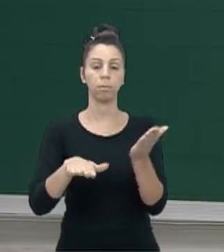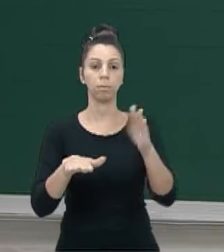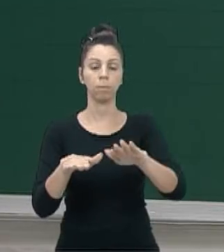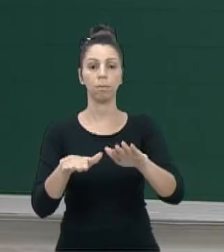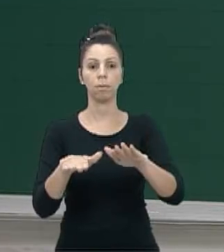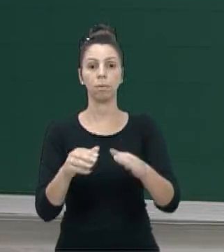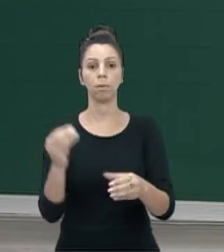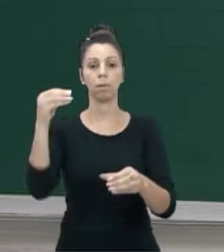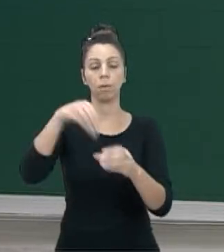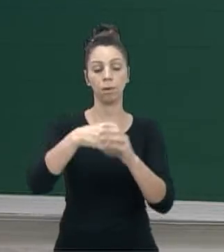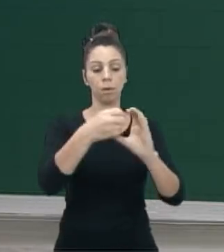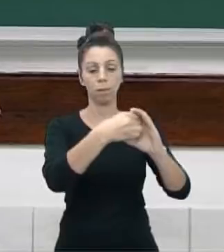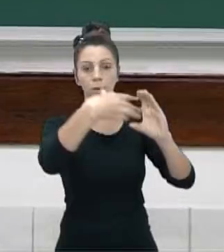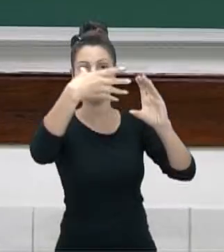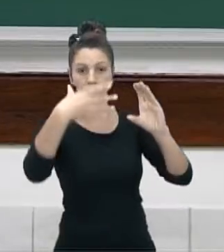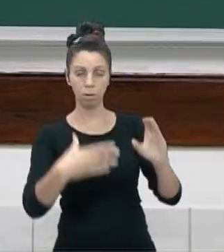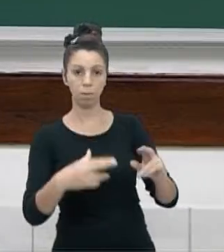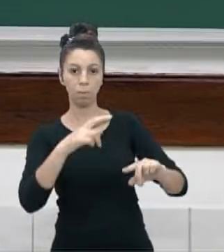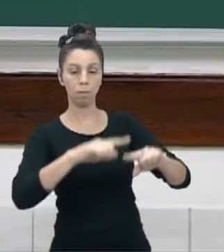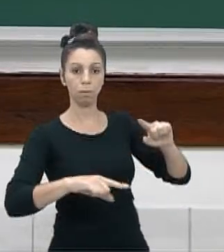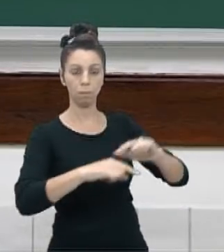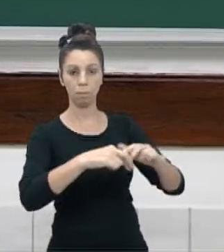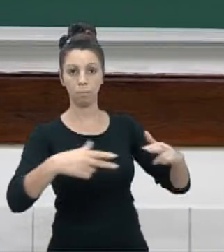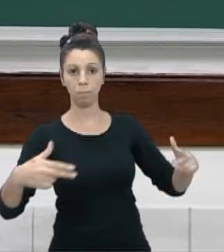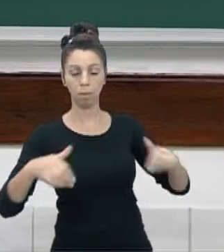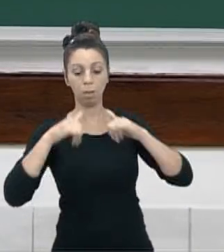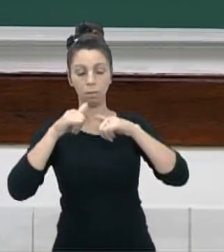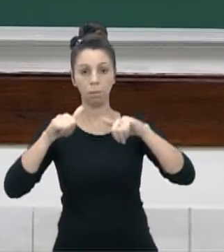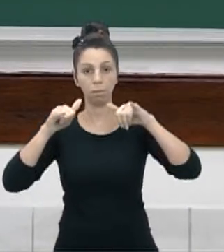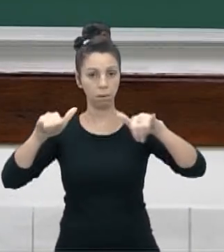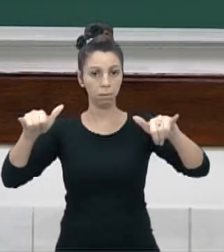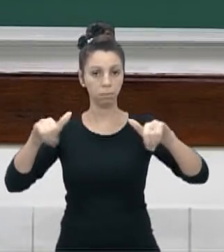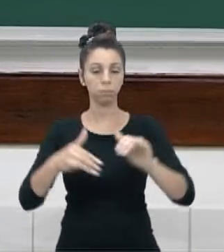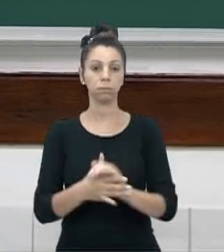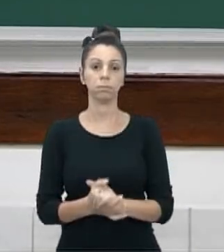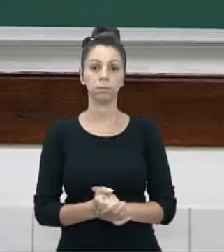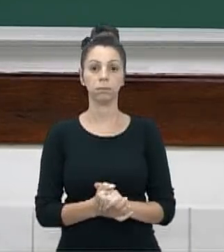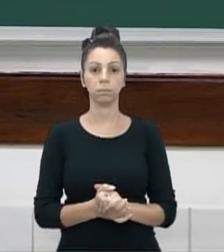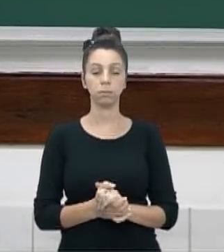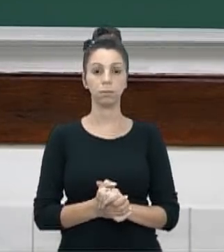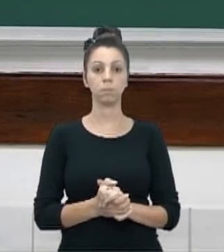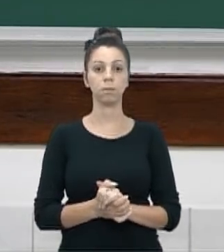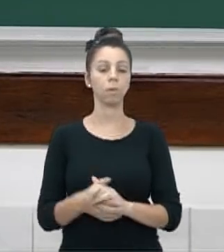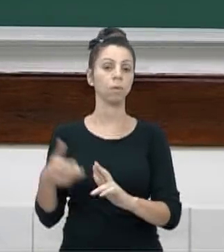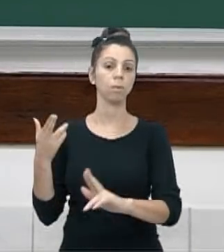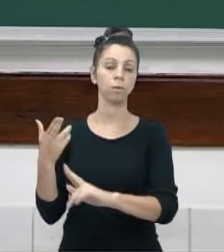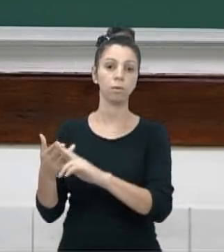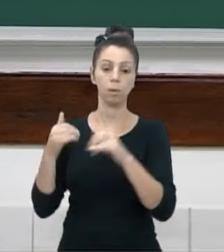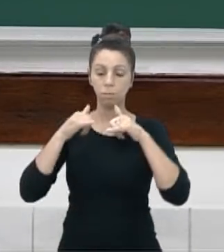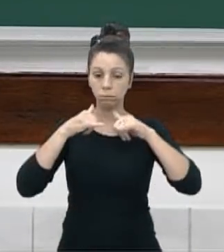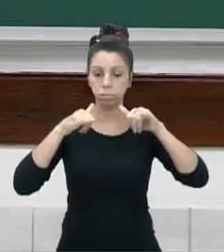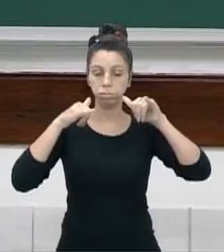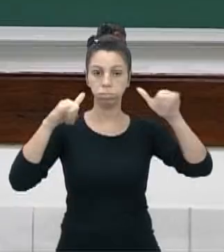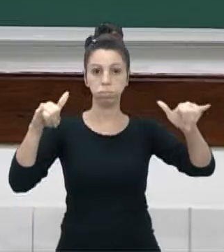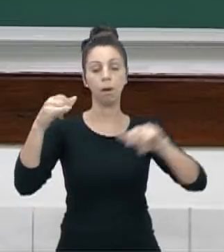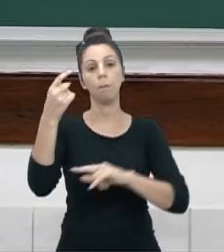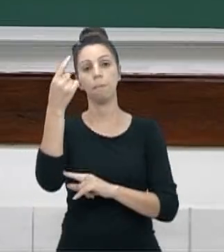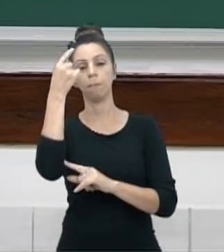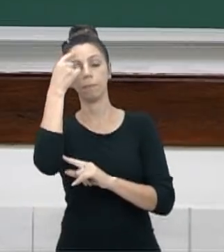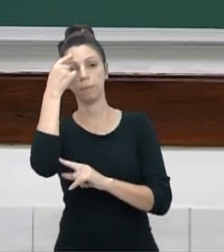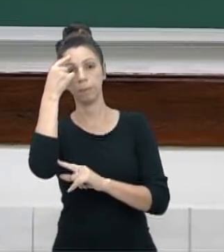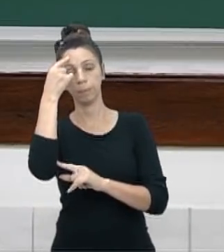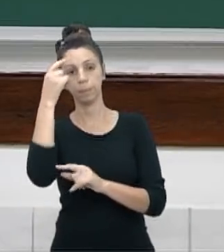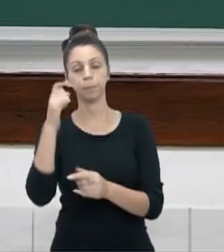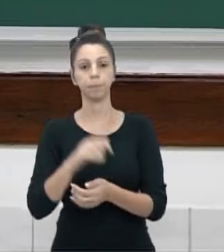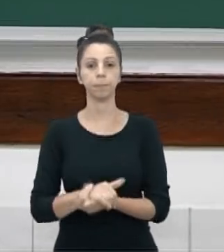fazer parte aí de um material de campanha publicitária utilizado, né, para divulgar uma ideia, sem o